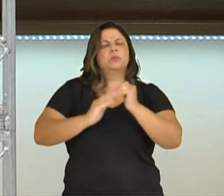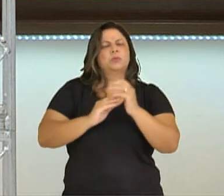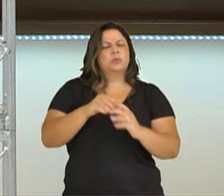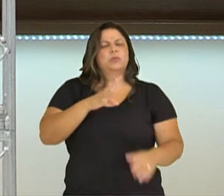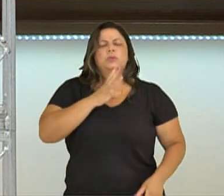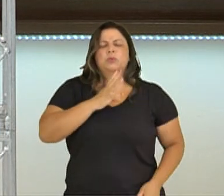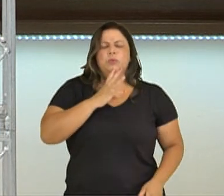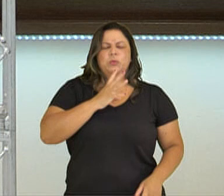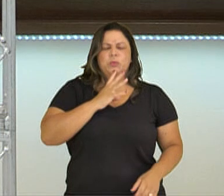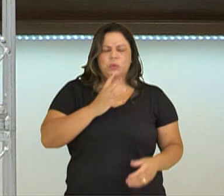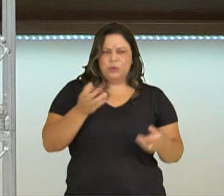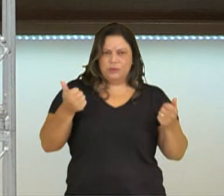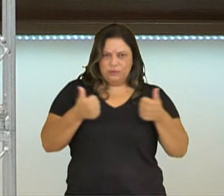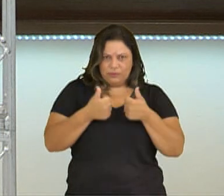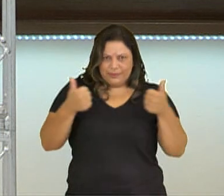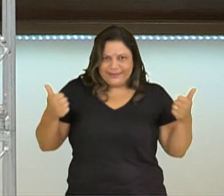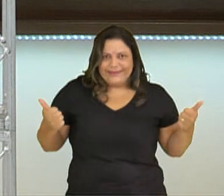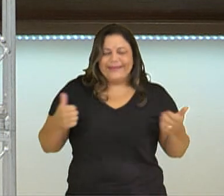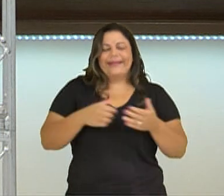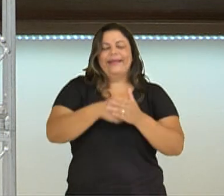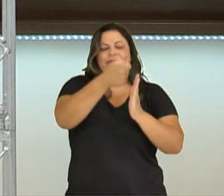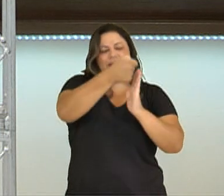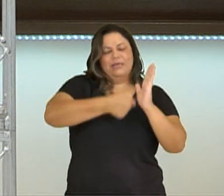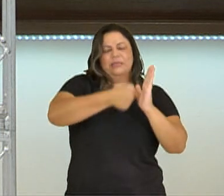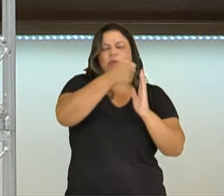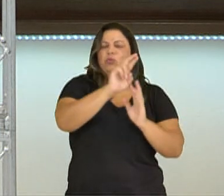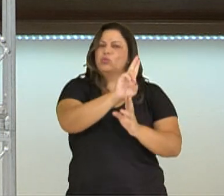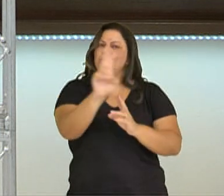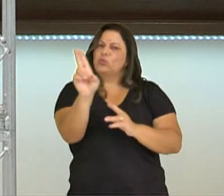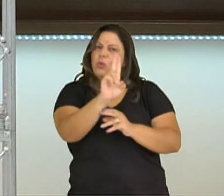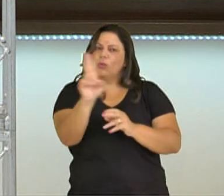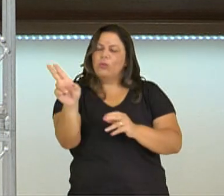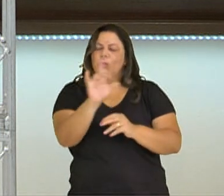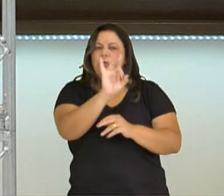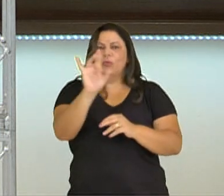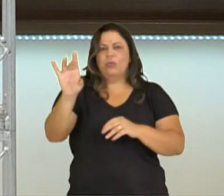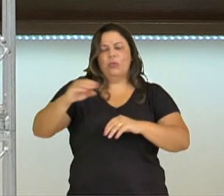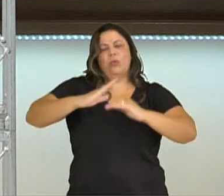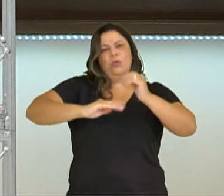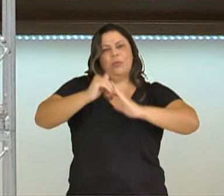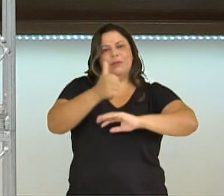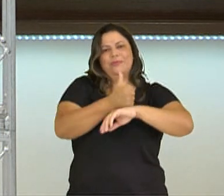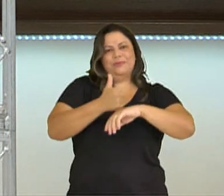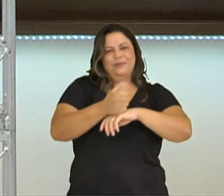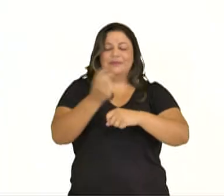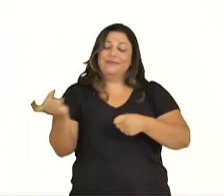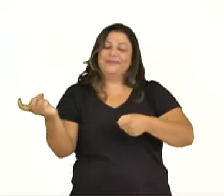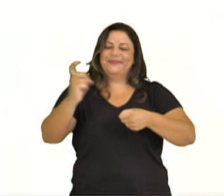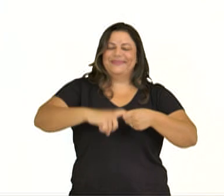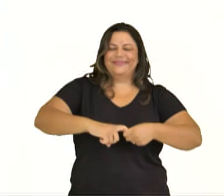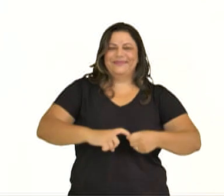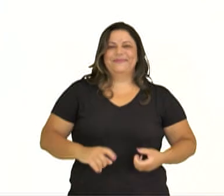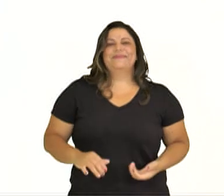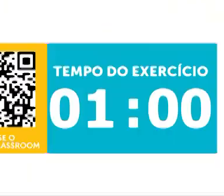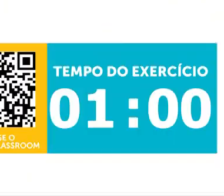de vocês. Por enquanto, só anotem as profissões e a gente já volta para a sequência da atividade.